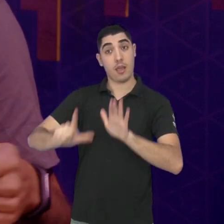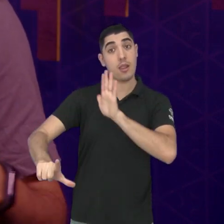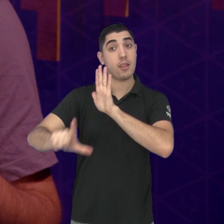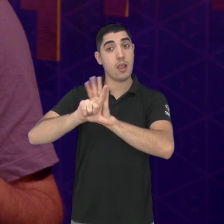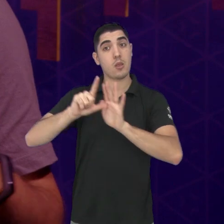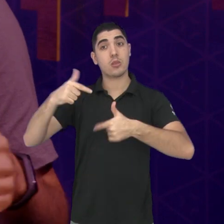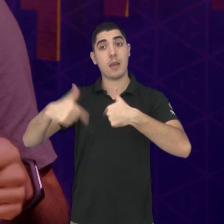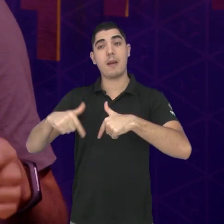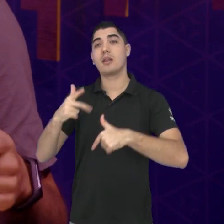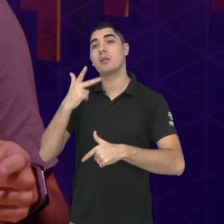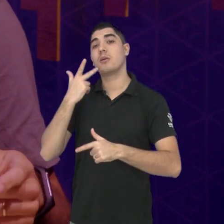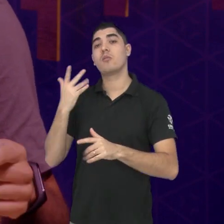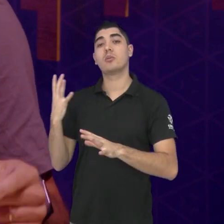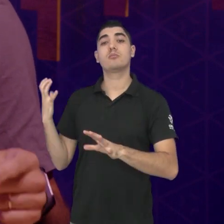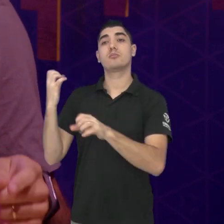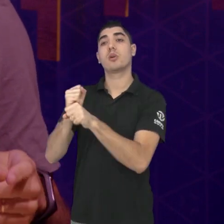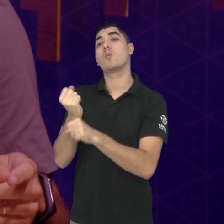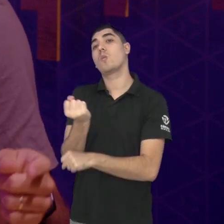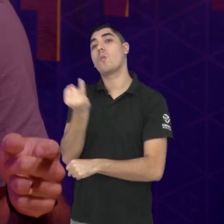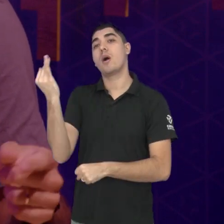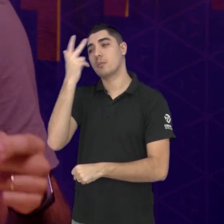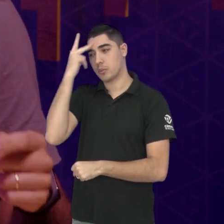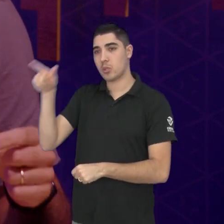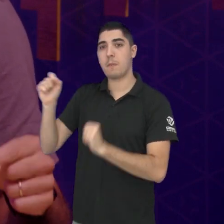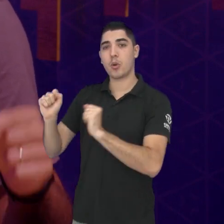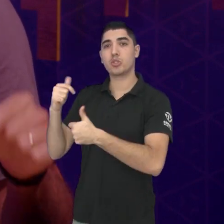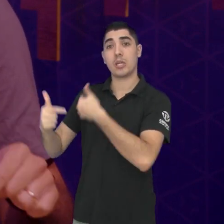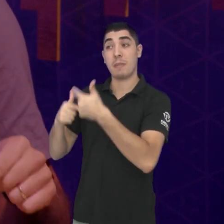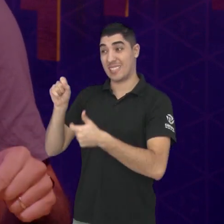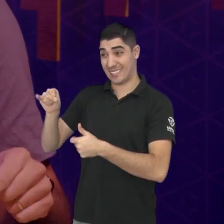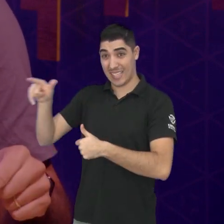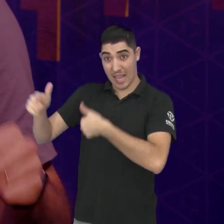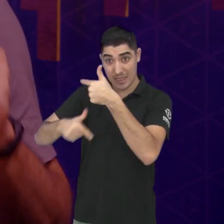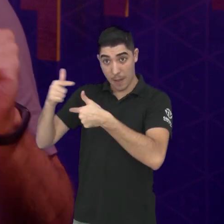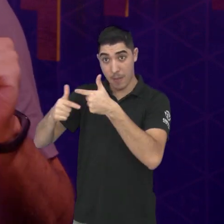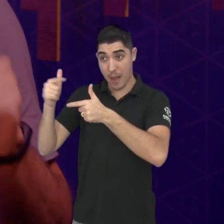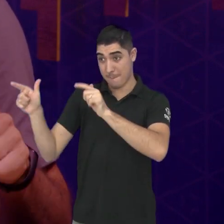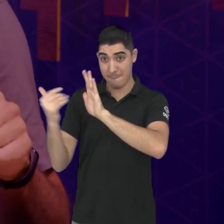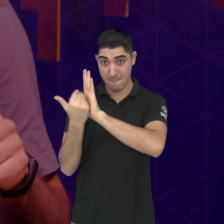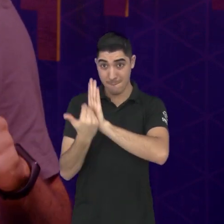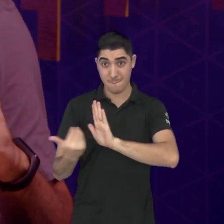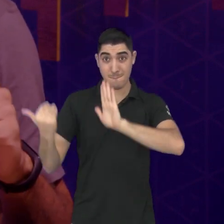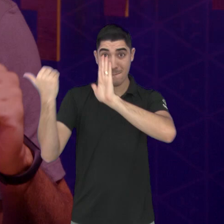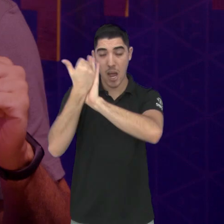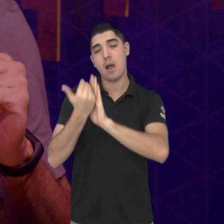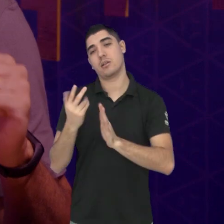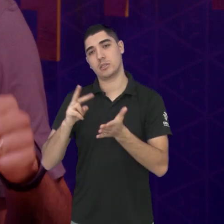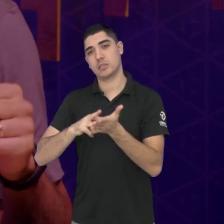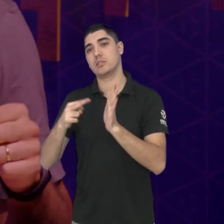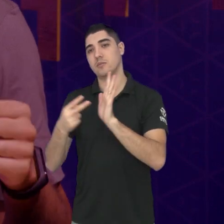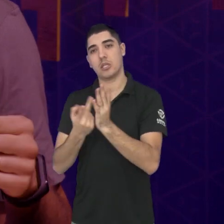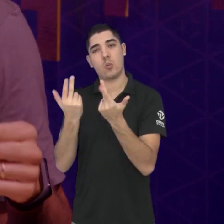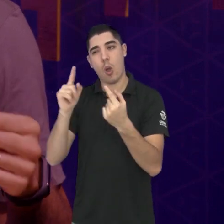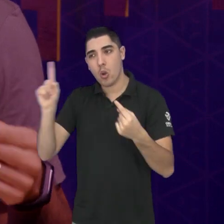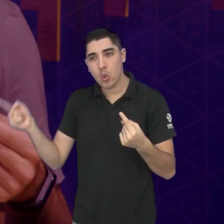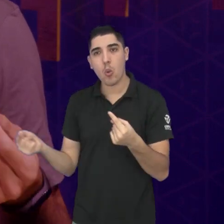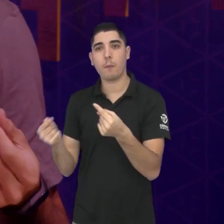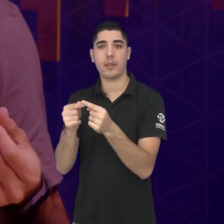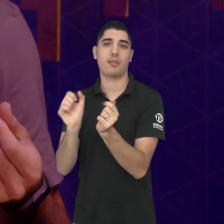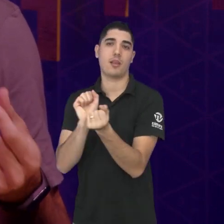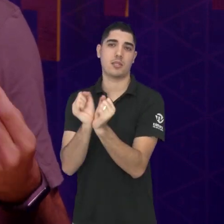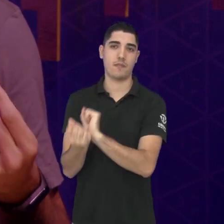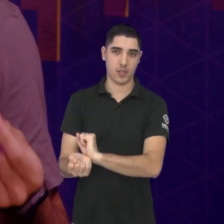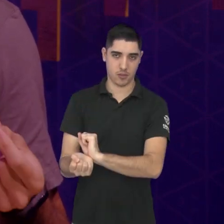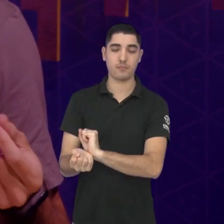o quanto uma pessoa pode trabalhar por dia. Se ela trabalha mais do que isso, já é considerado uma situação de trabalho